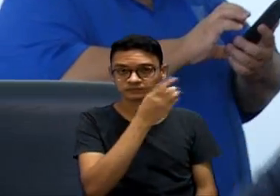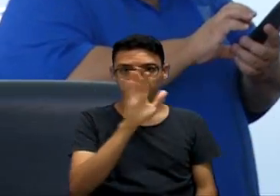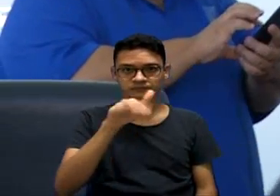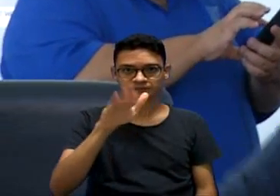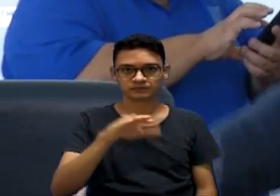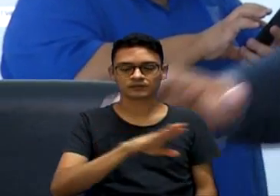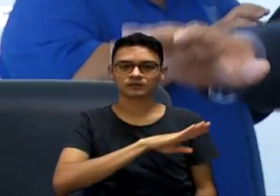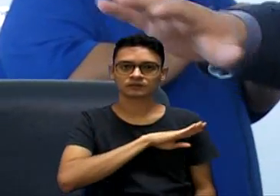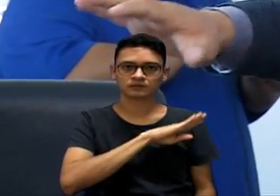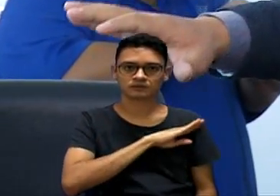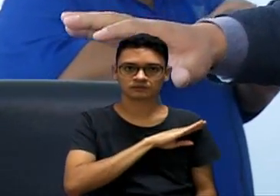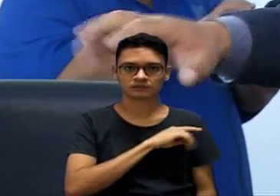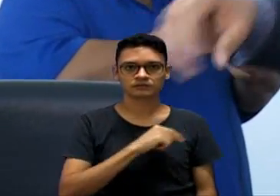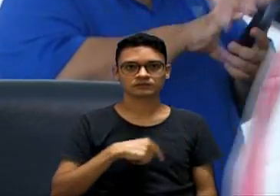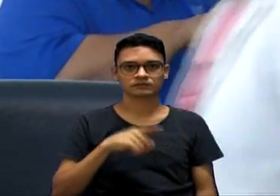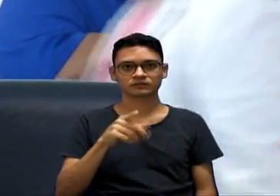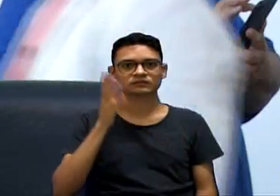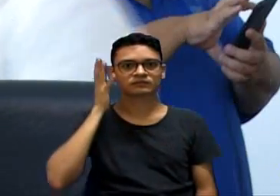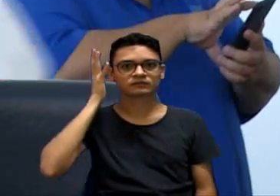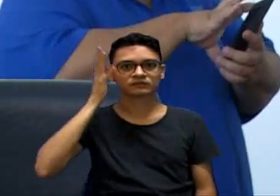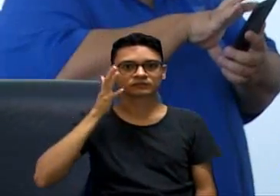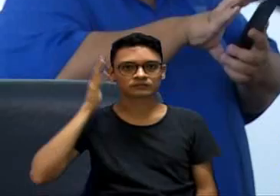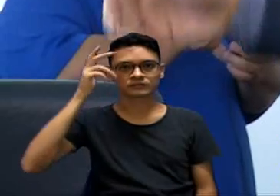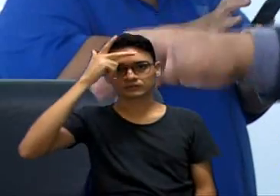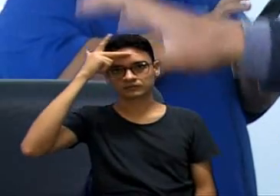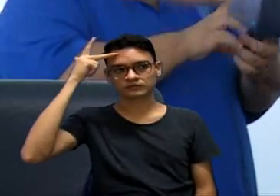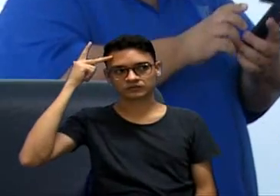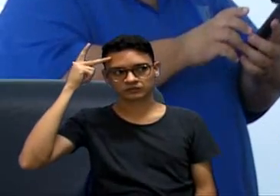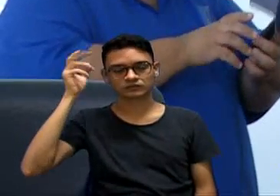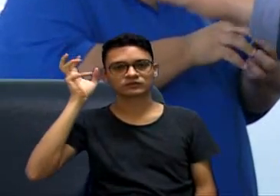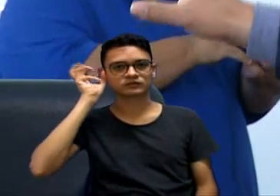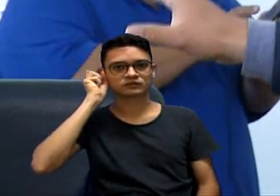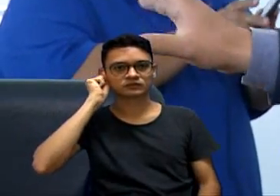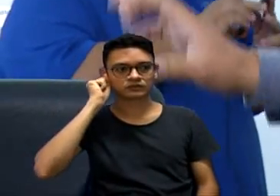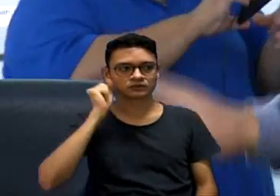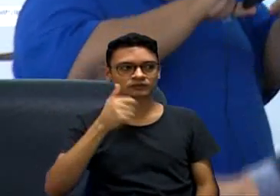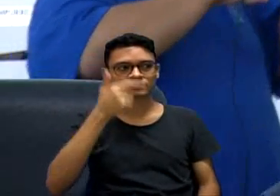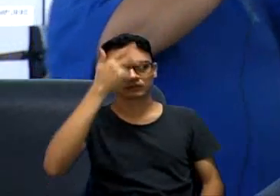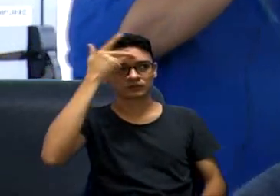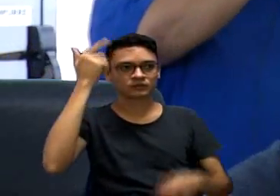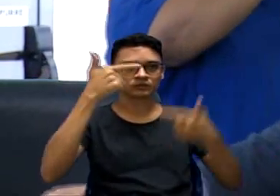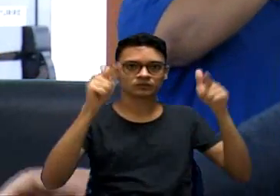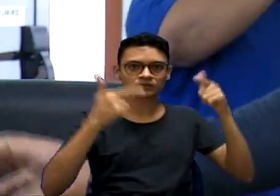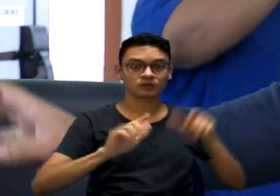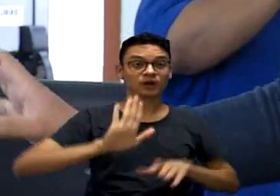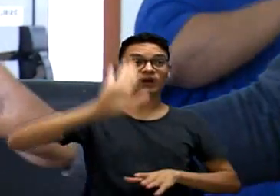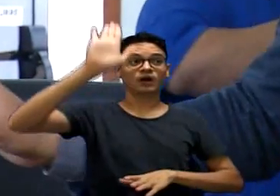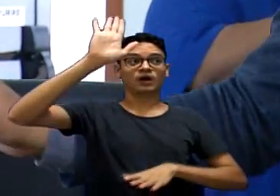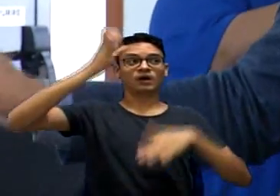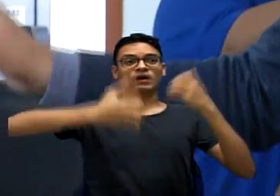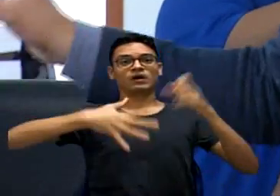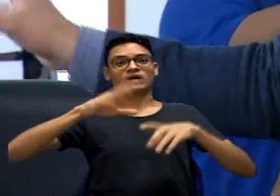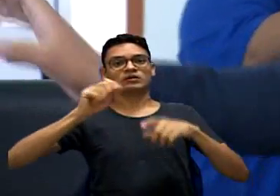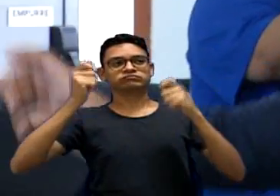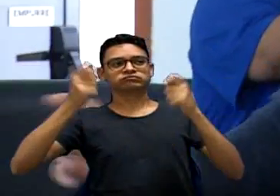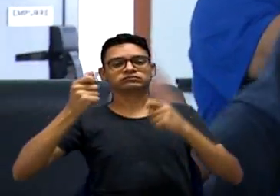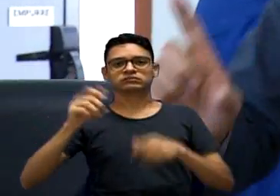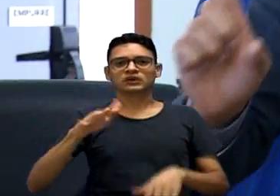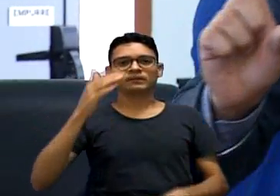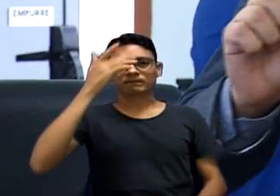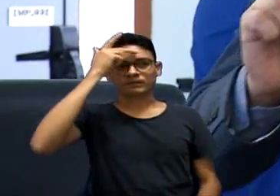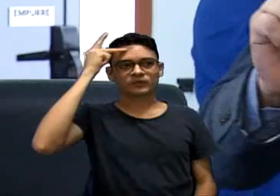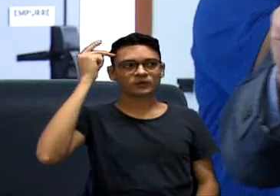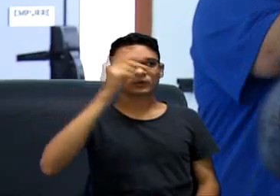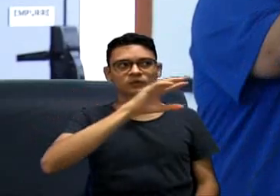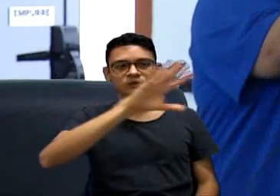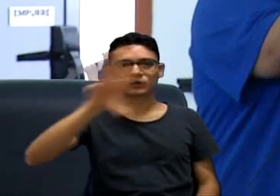colega de trabalho aqui, o senhor fez um discurso, foi ouvido prontamente, não teve manifestação, tá bom? O pessoal entendeu, está conversando. Eu só vou